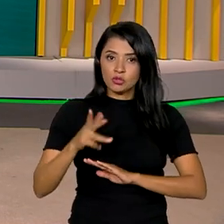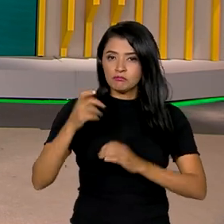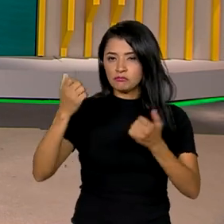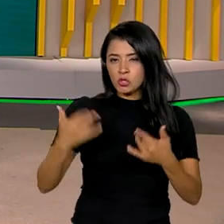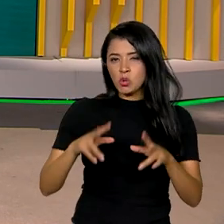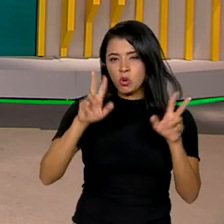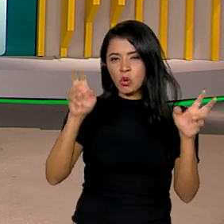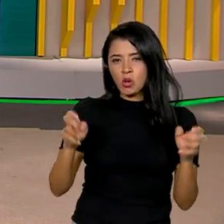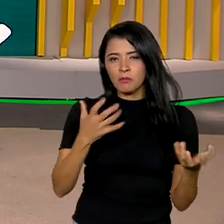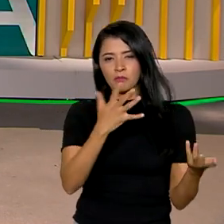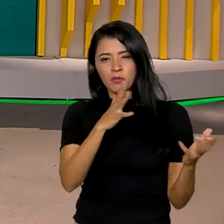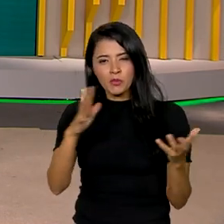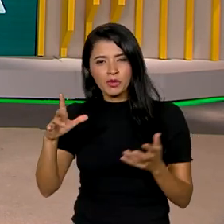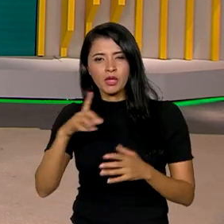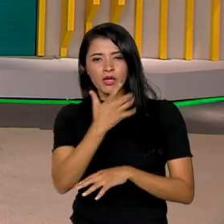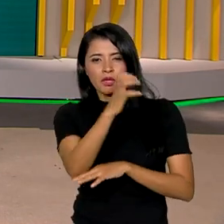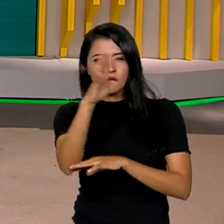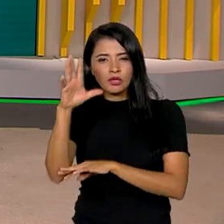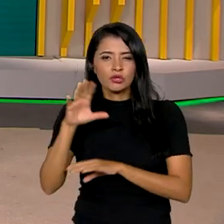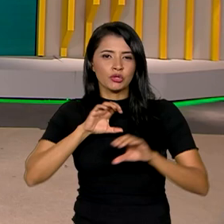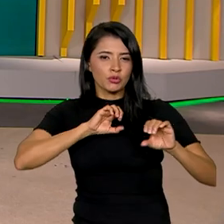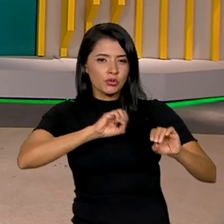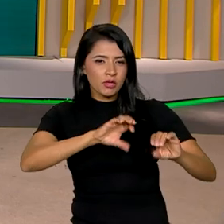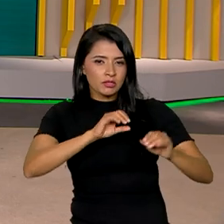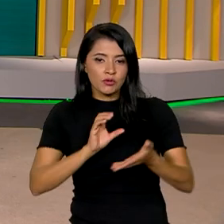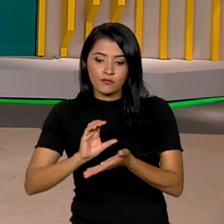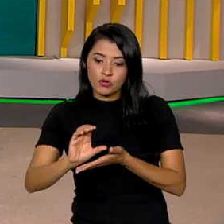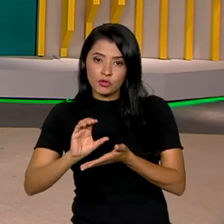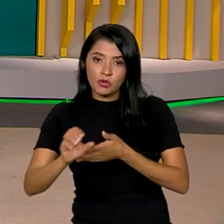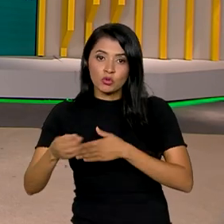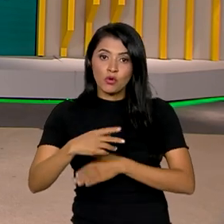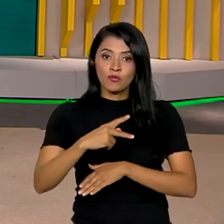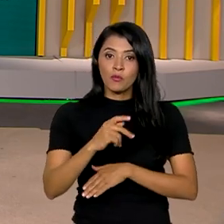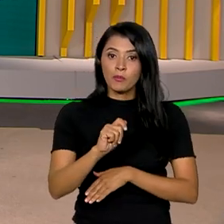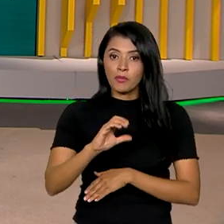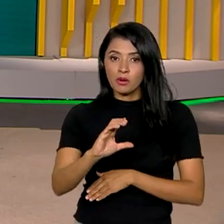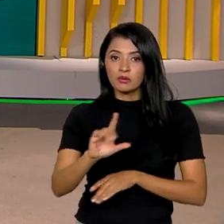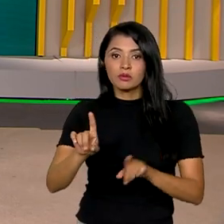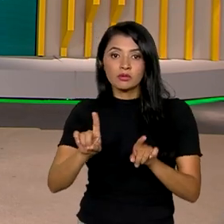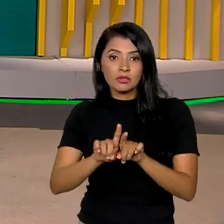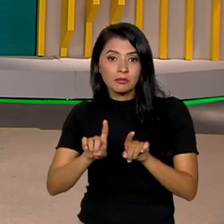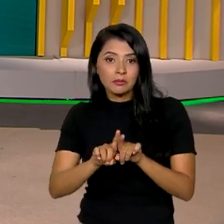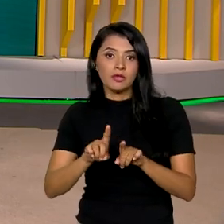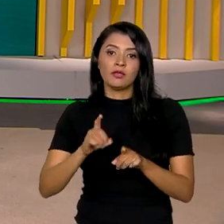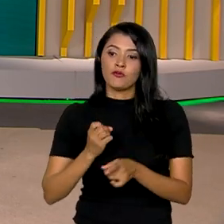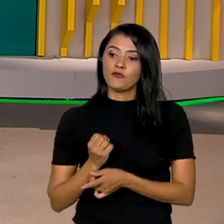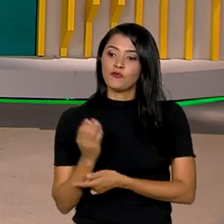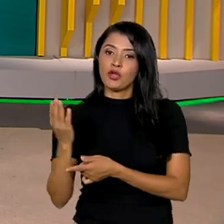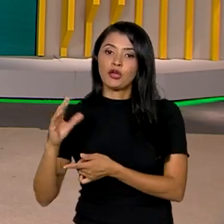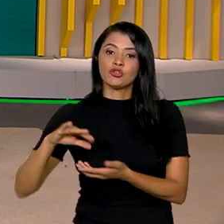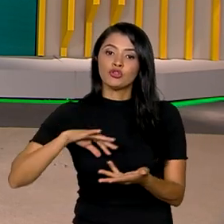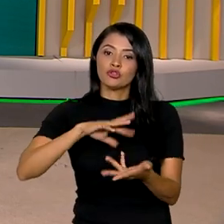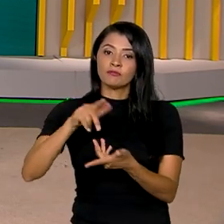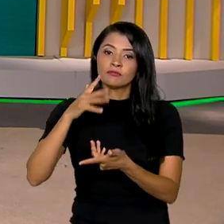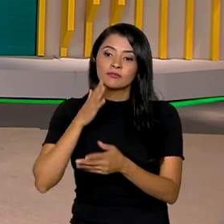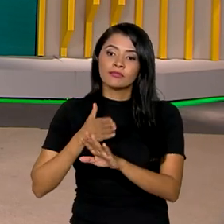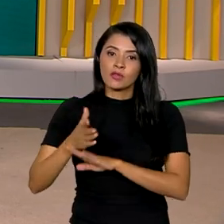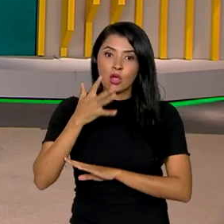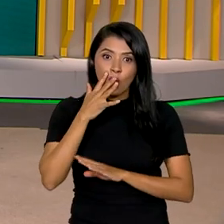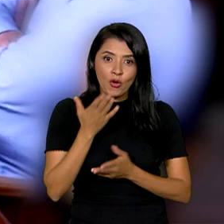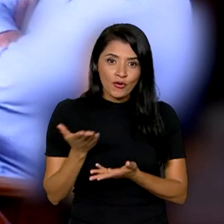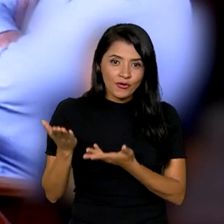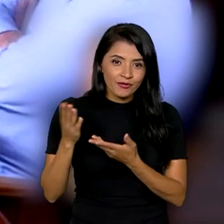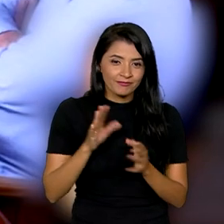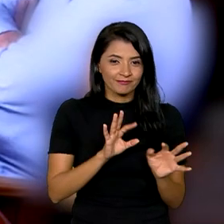ambiente, educação, os investimentos que o novo PAC fará no país e também sobre as viagens internacionais. Confira na